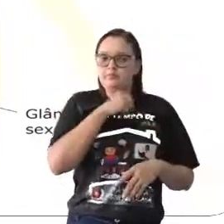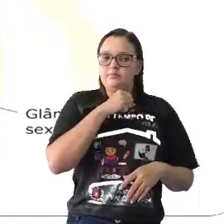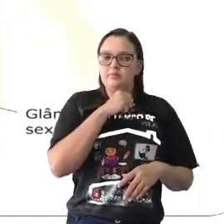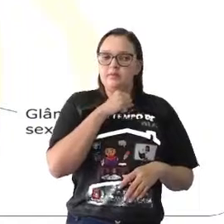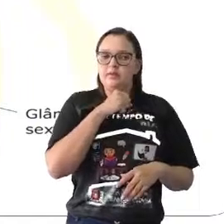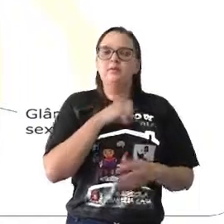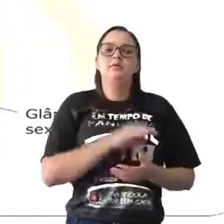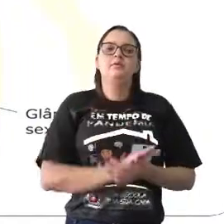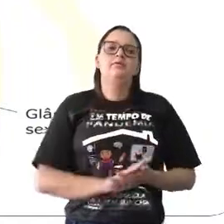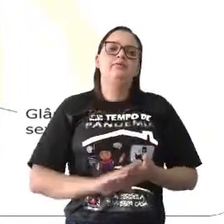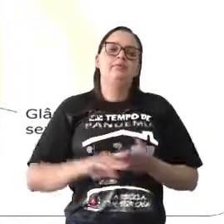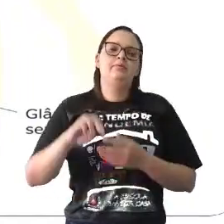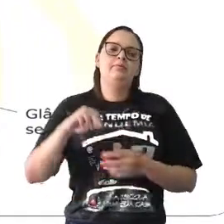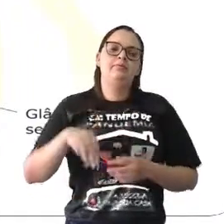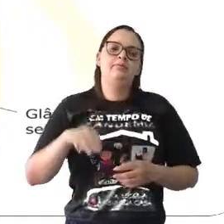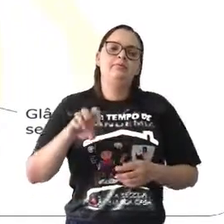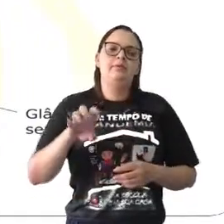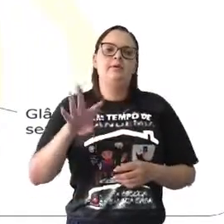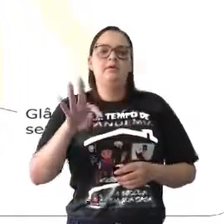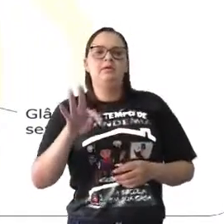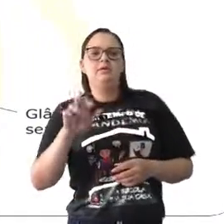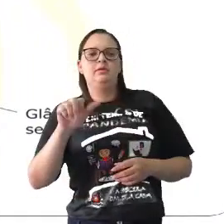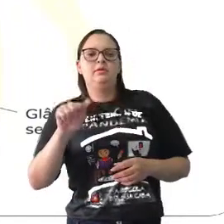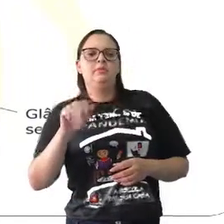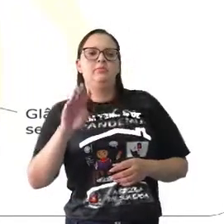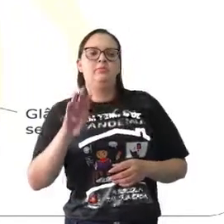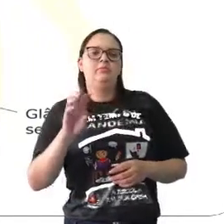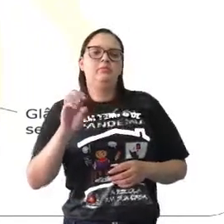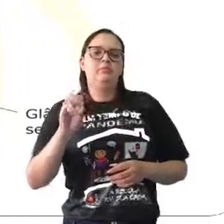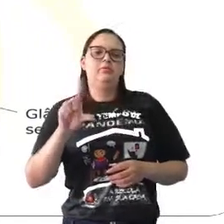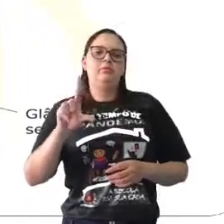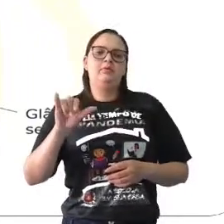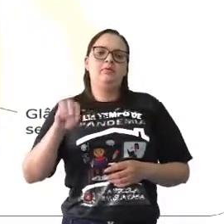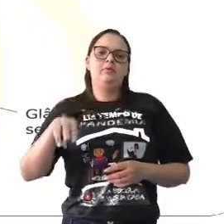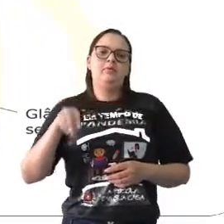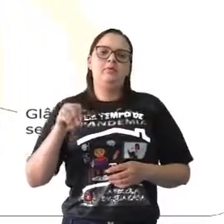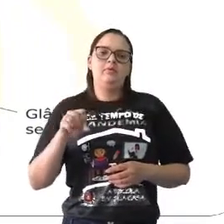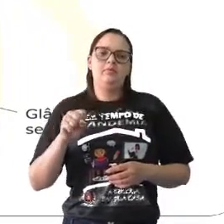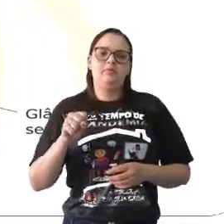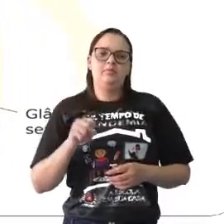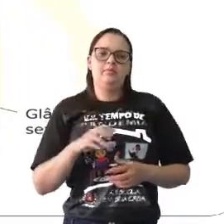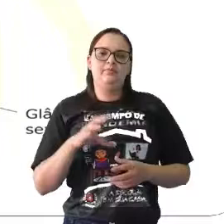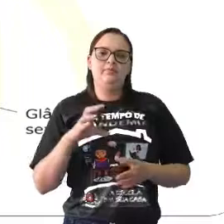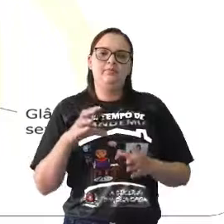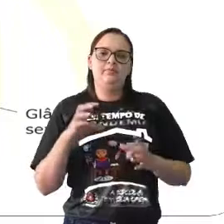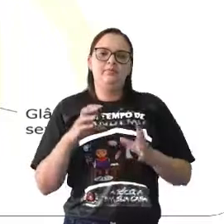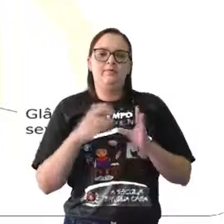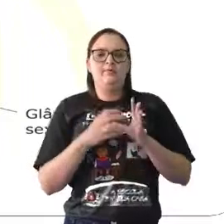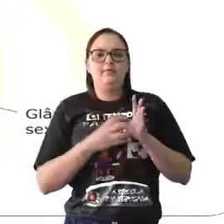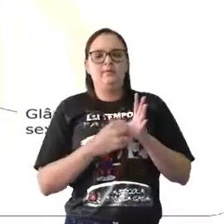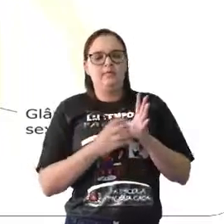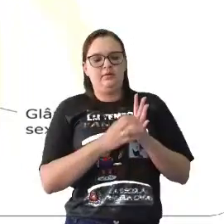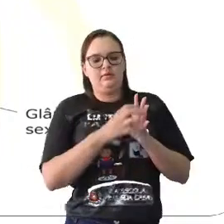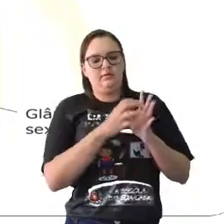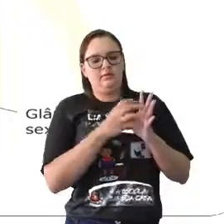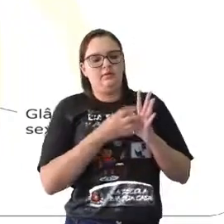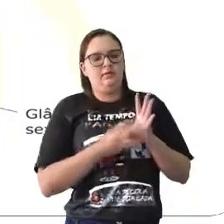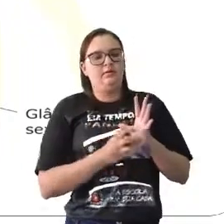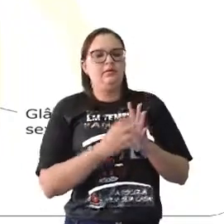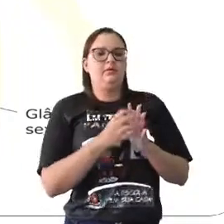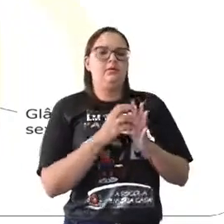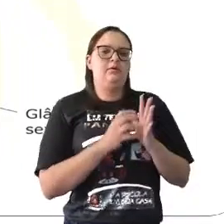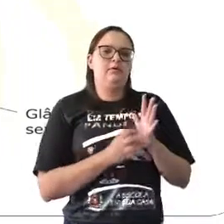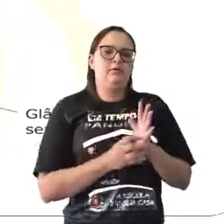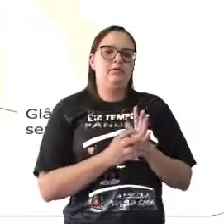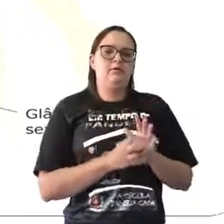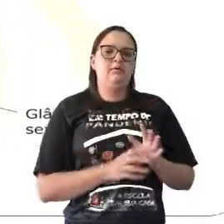Então, a tireoide, ela influencia, a tiroxina, que é produzida pela tireoide, ela influencia em todas essas ações no